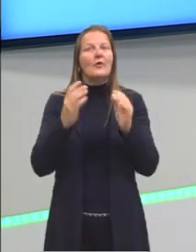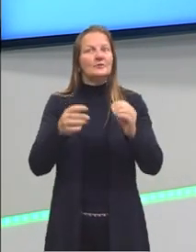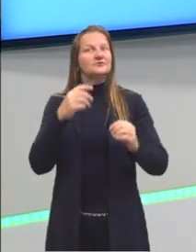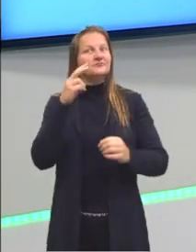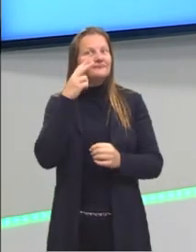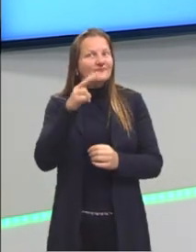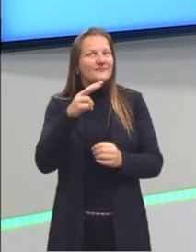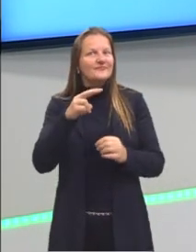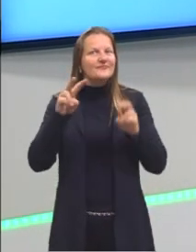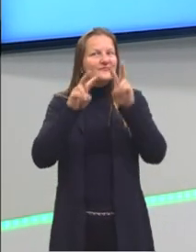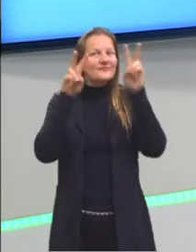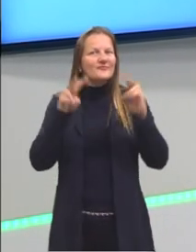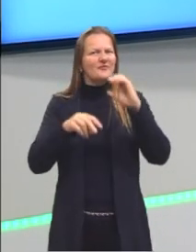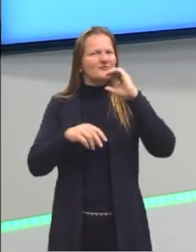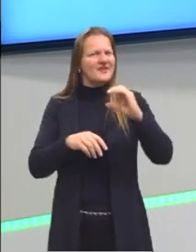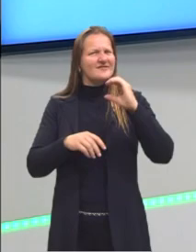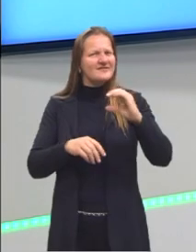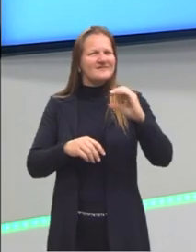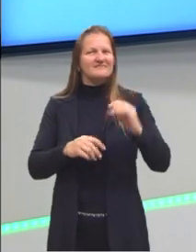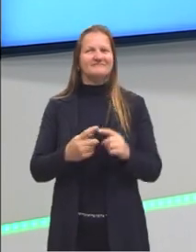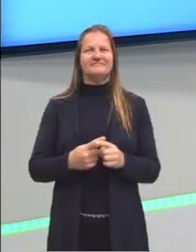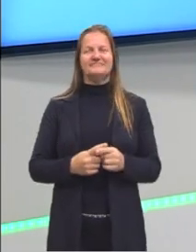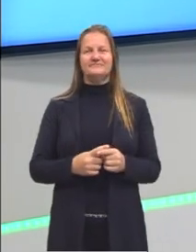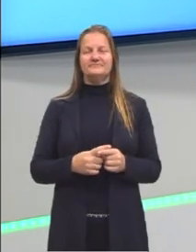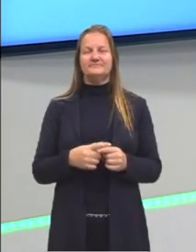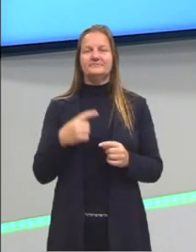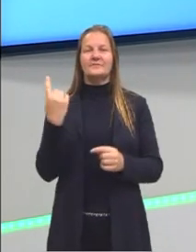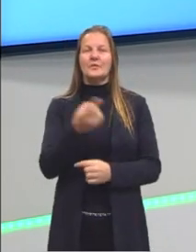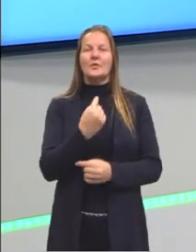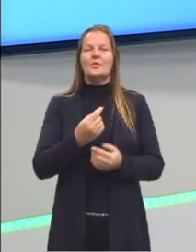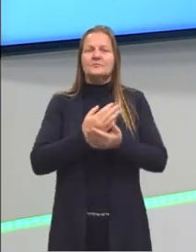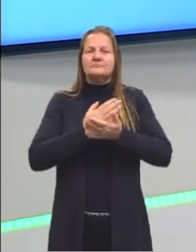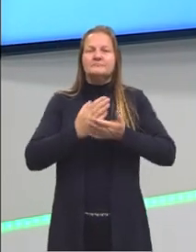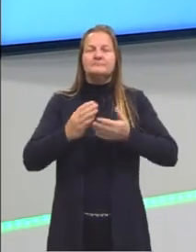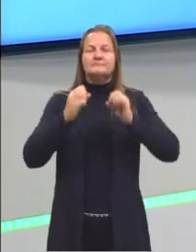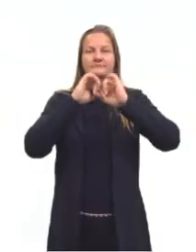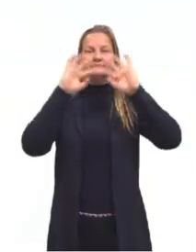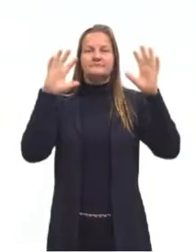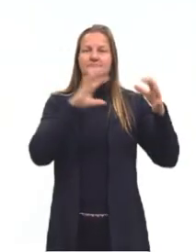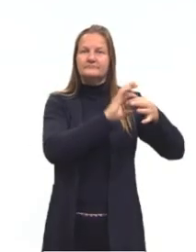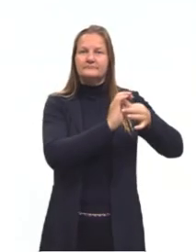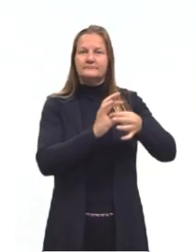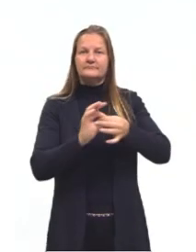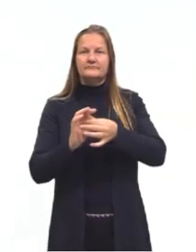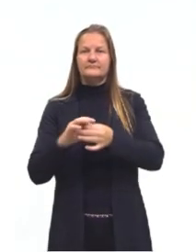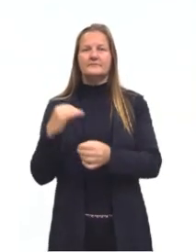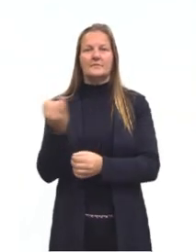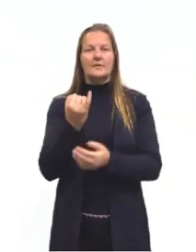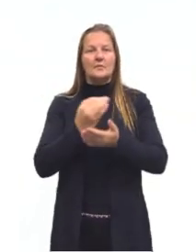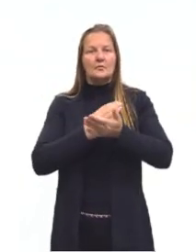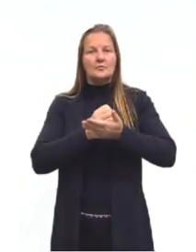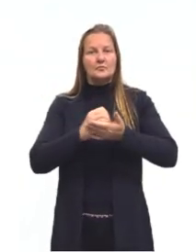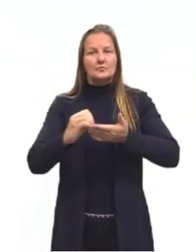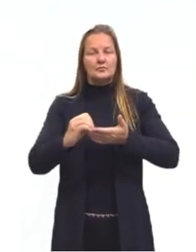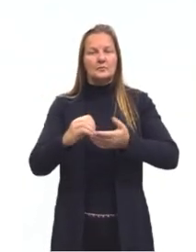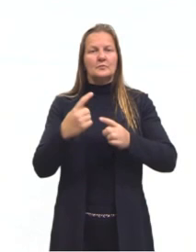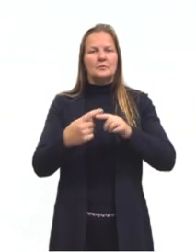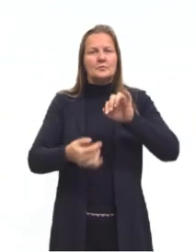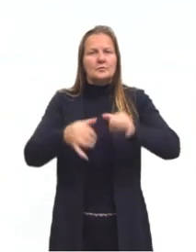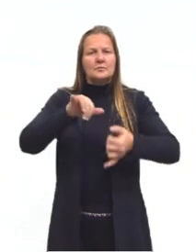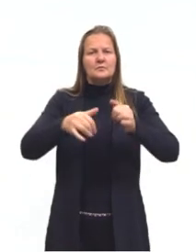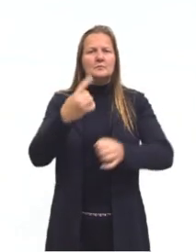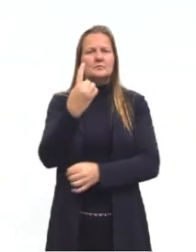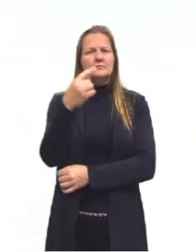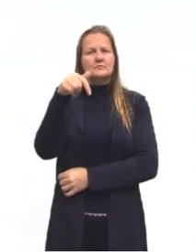símbolo hoje bom então vou para nós entendermos a contextualizar a química orgânica a química lá